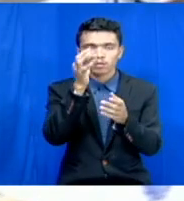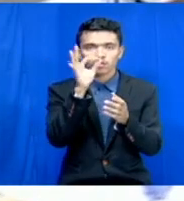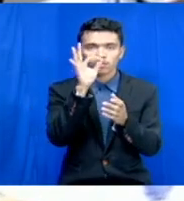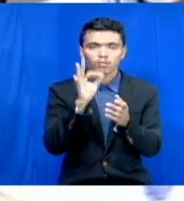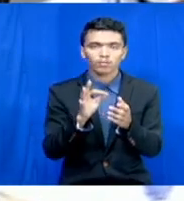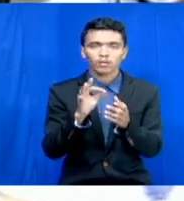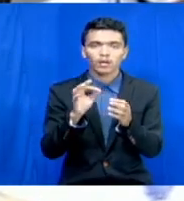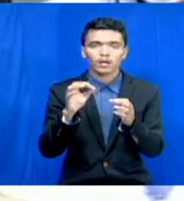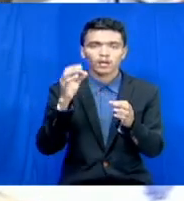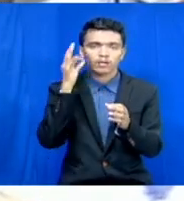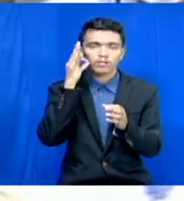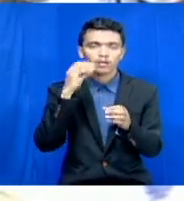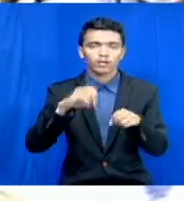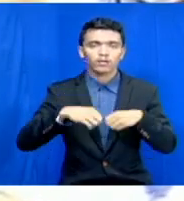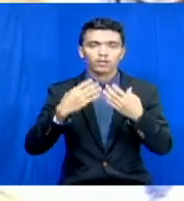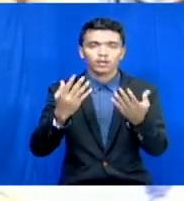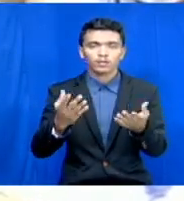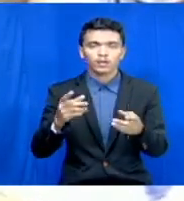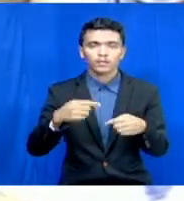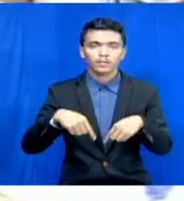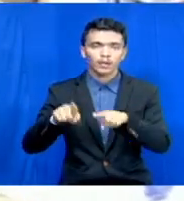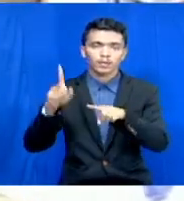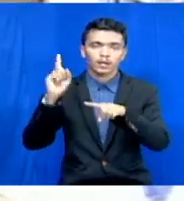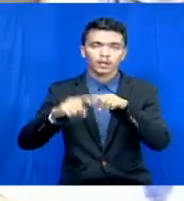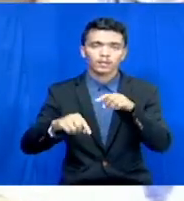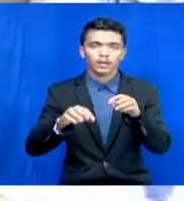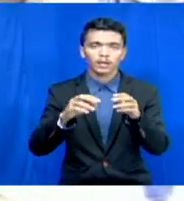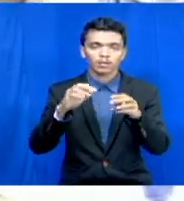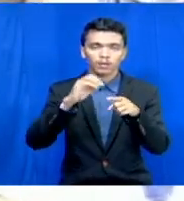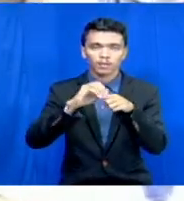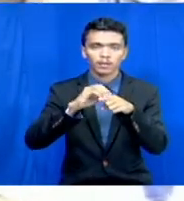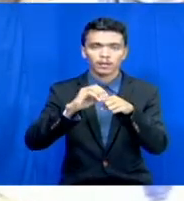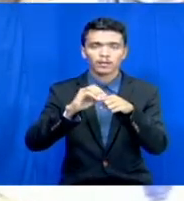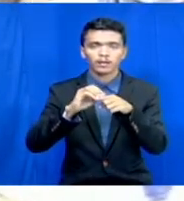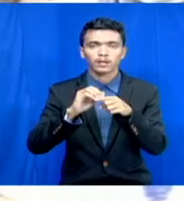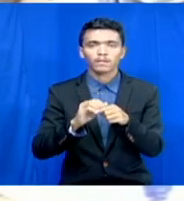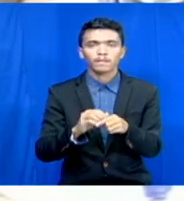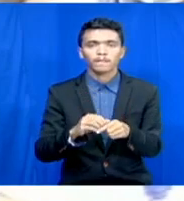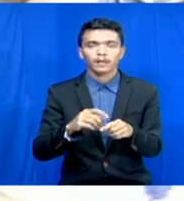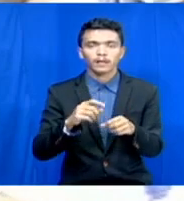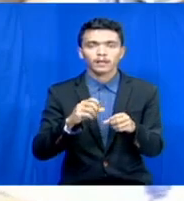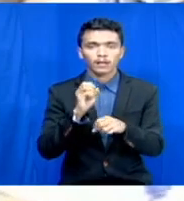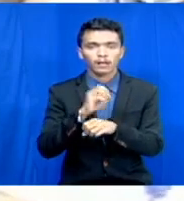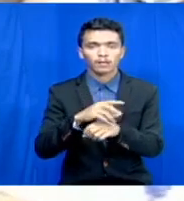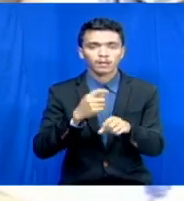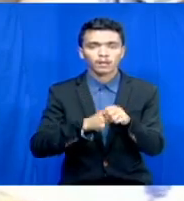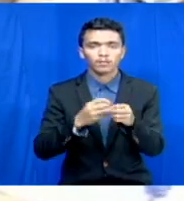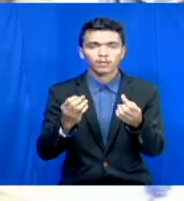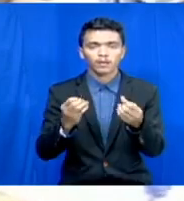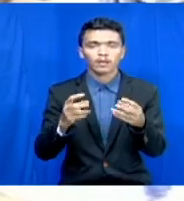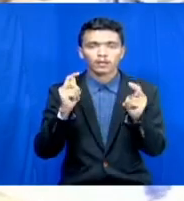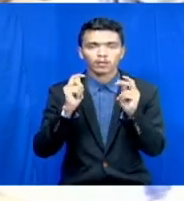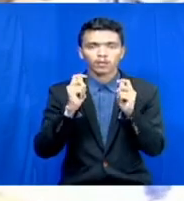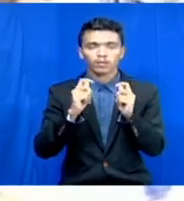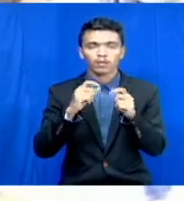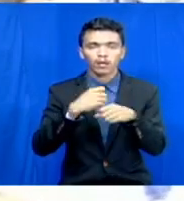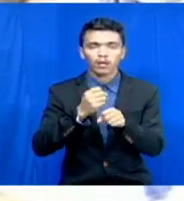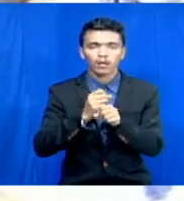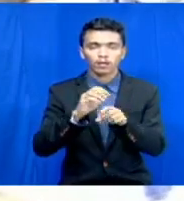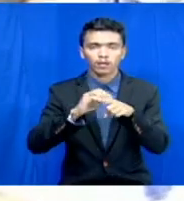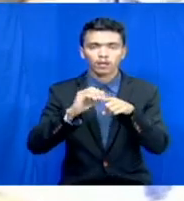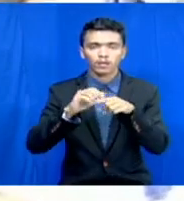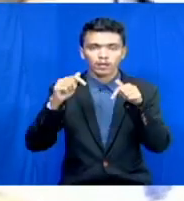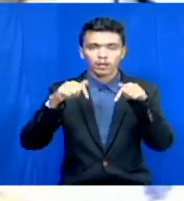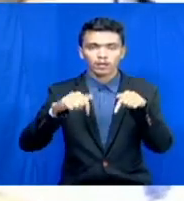na bala ali que fale retan fal treinamento porque se lá lá com tempo para cliu então sira prefere halo te treinamento né